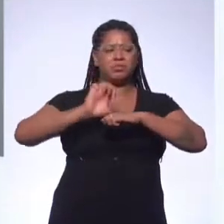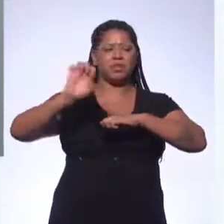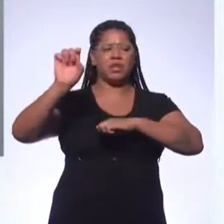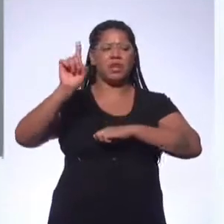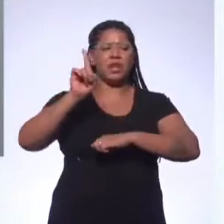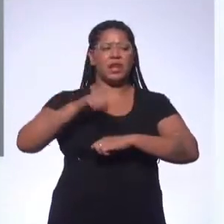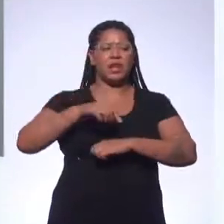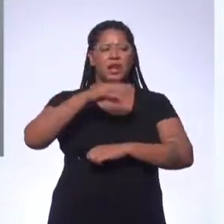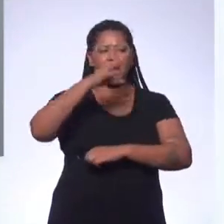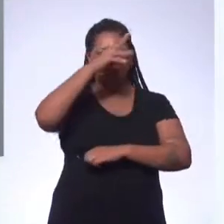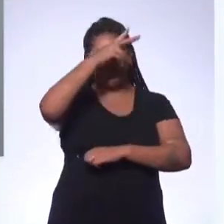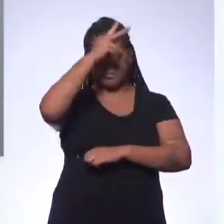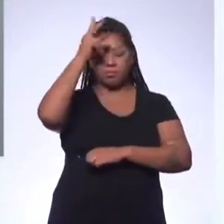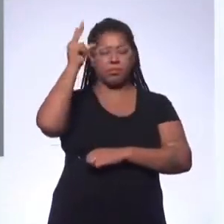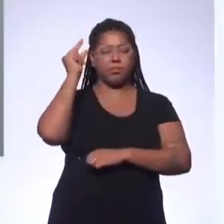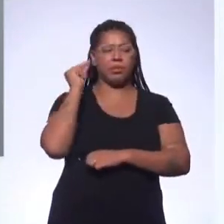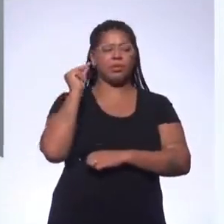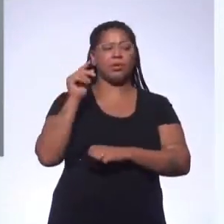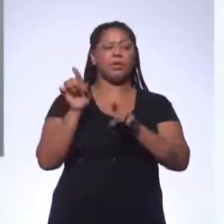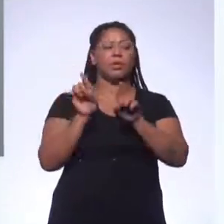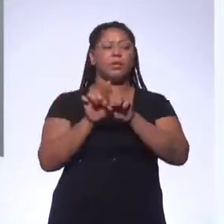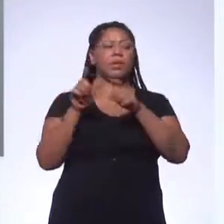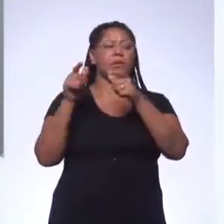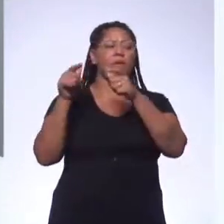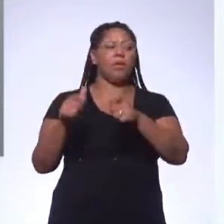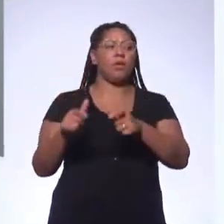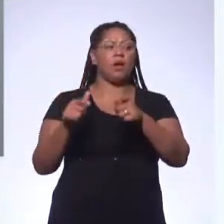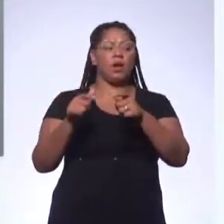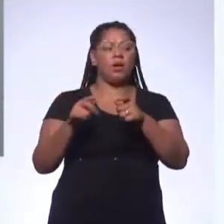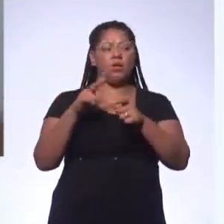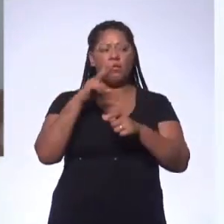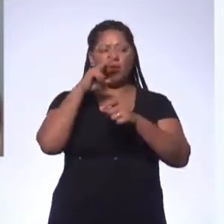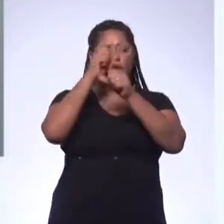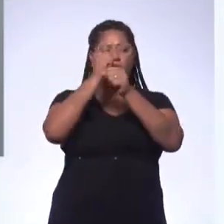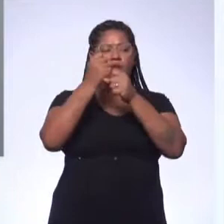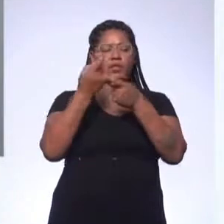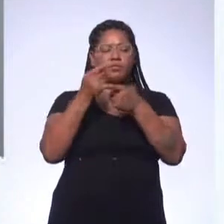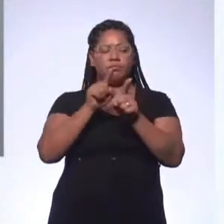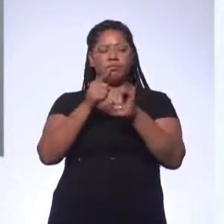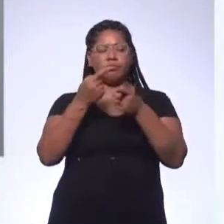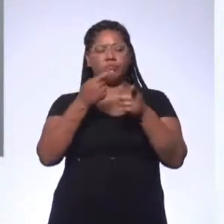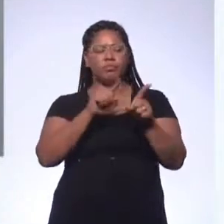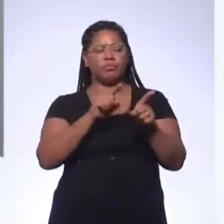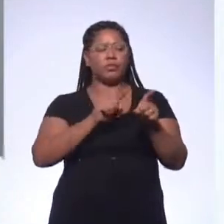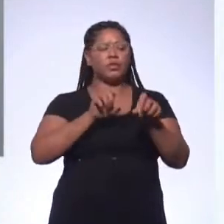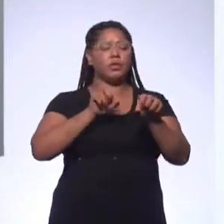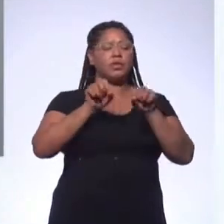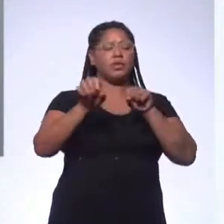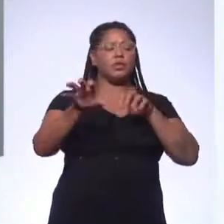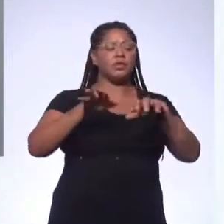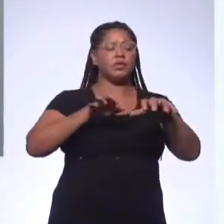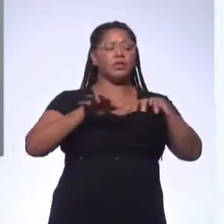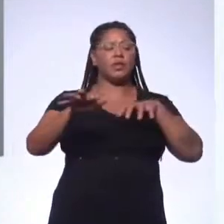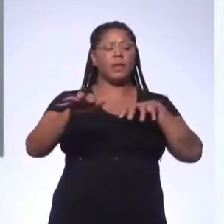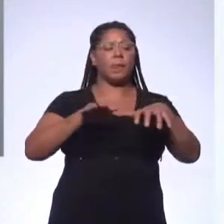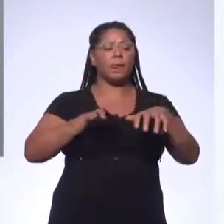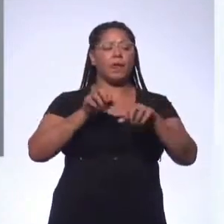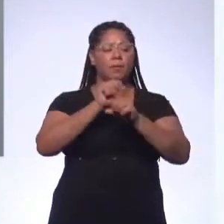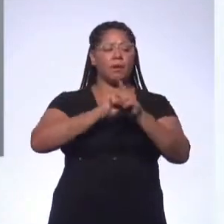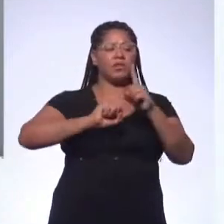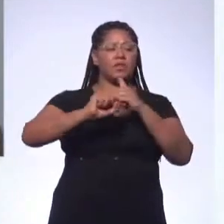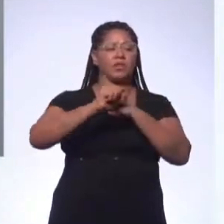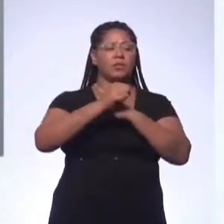federais. E assim foi esse ambiente que fortaleceu a oposição de partidos e movimentos sociais, como o